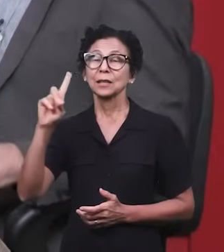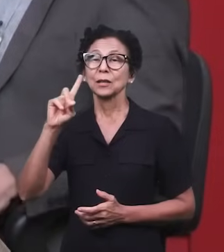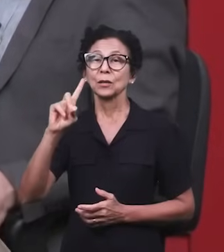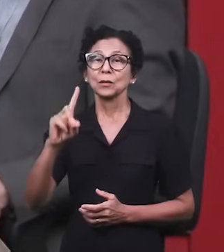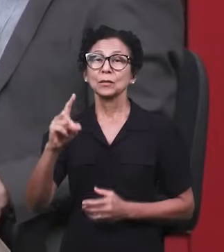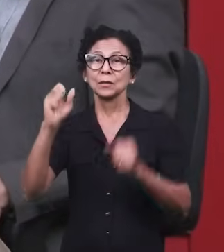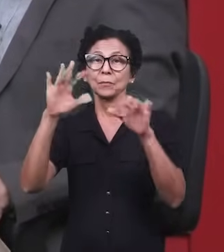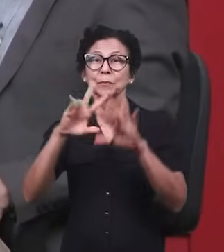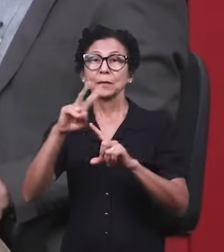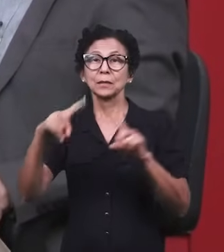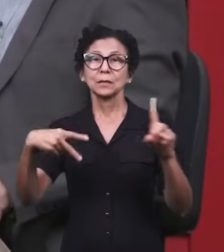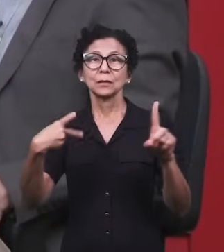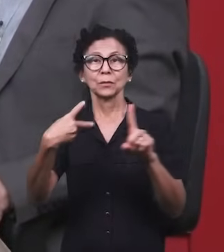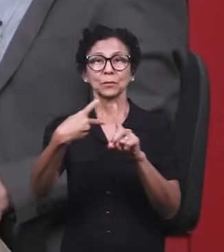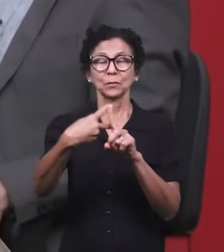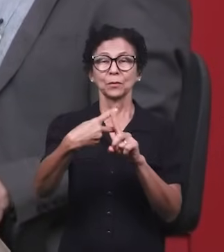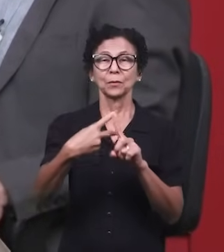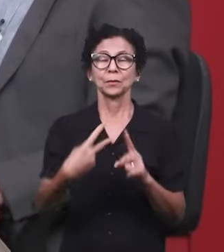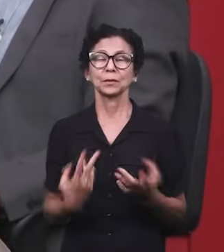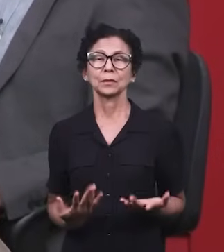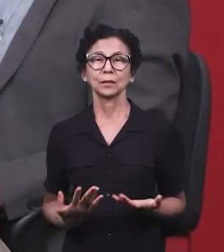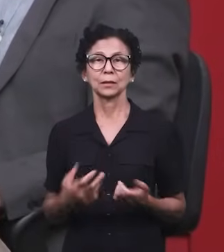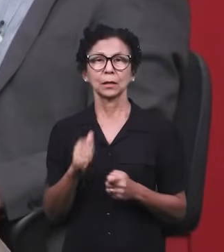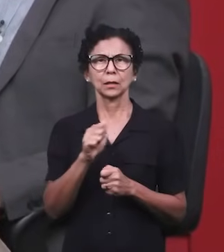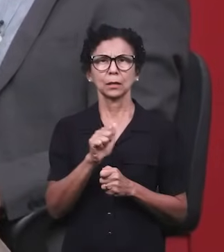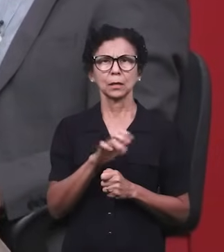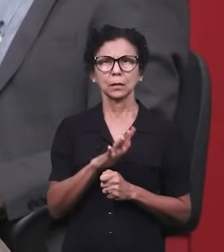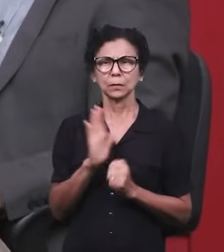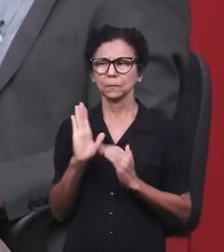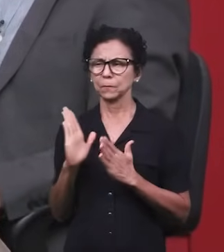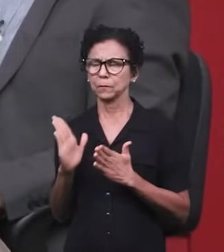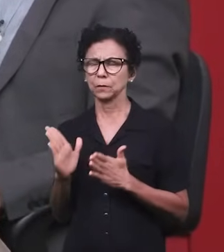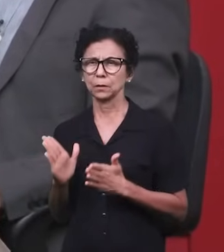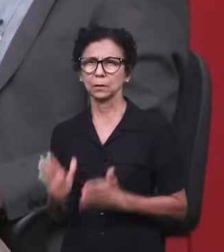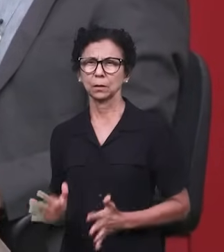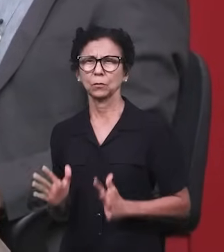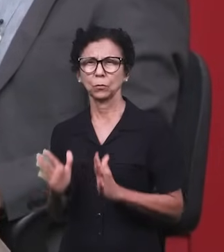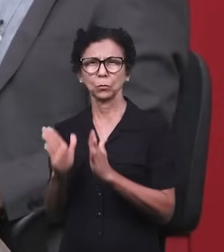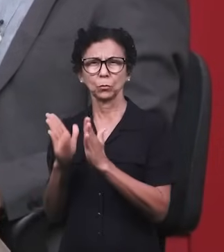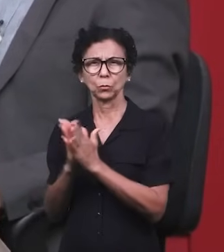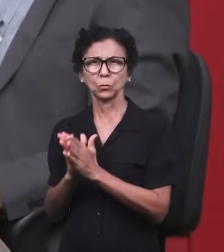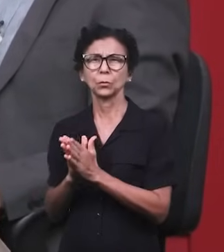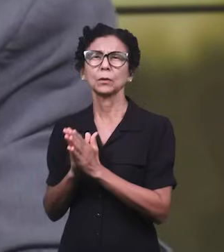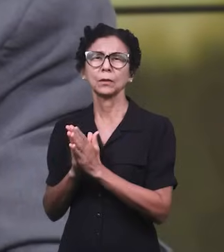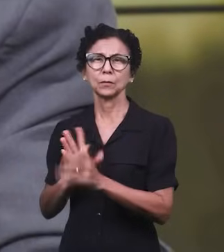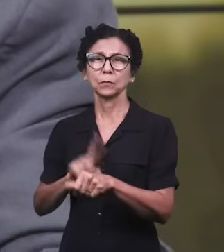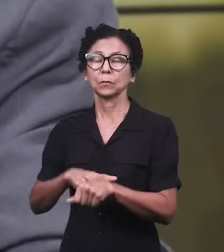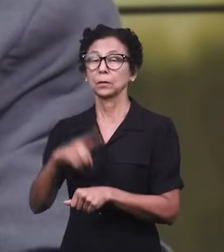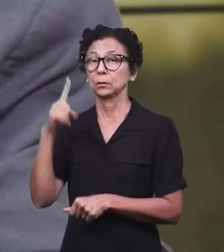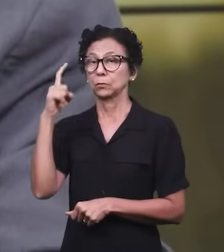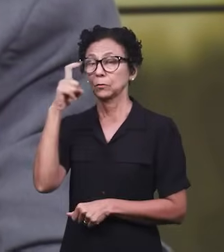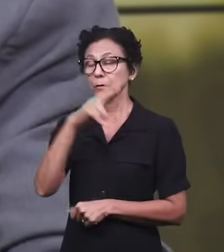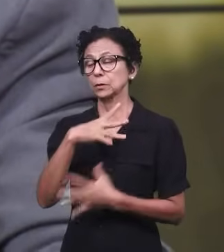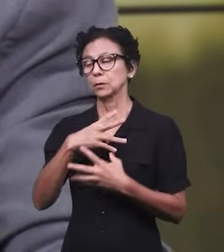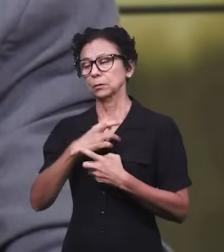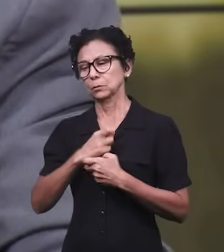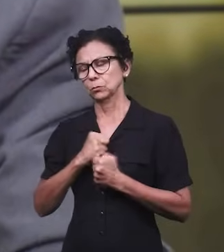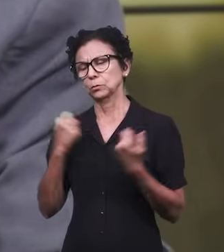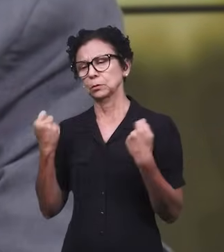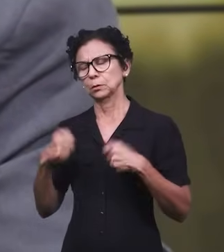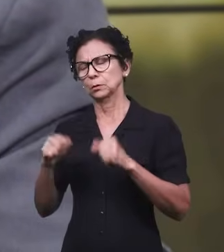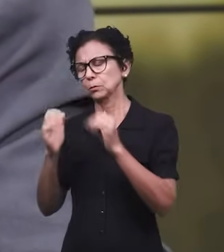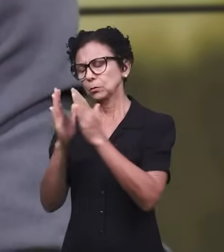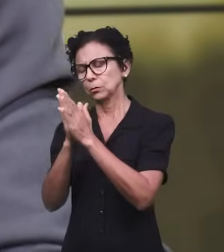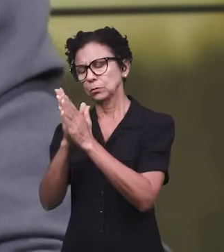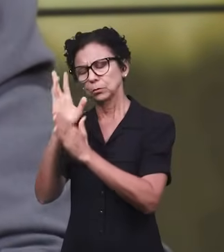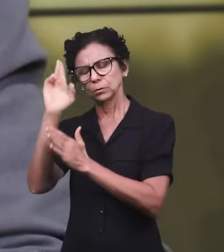que nós temos, né? Ela foi fiel, ou seja, ela buscou o Senhor, ela foi aos pés do Senhor na aflição, na angústia, na necessidade,